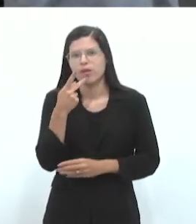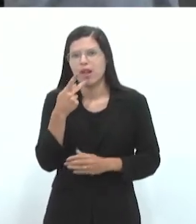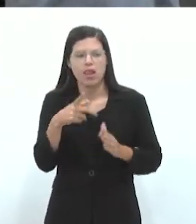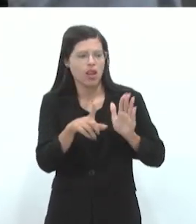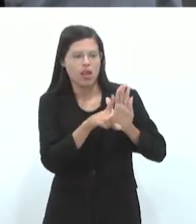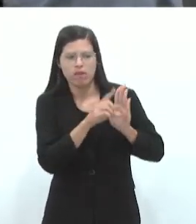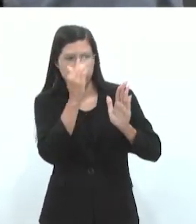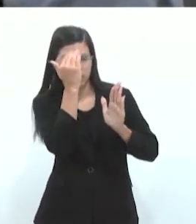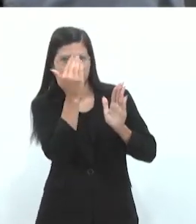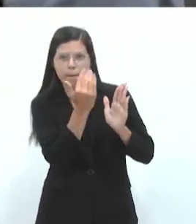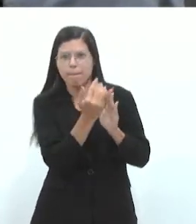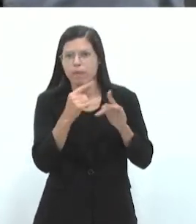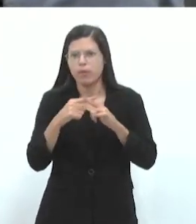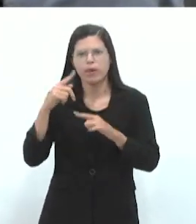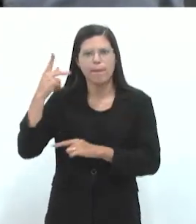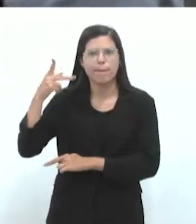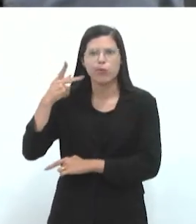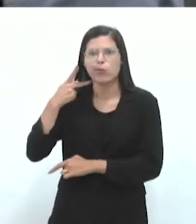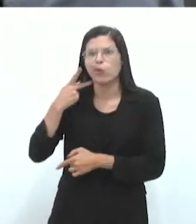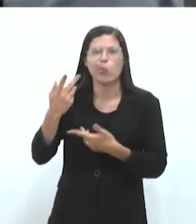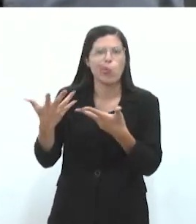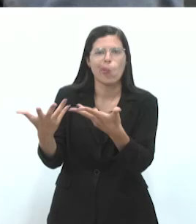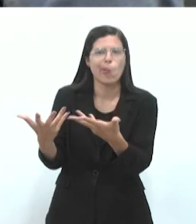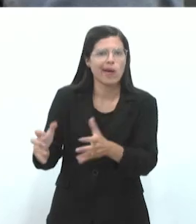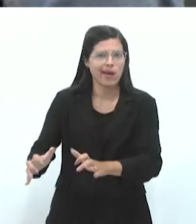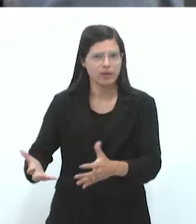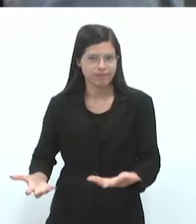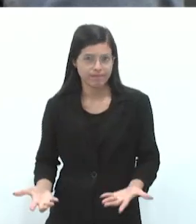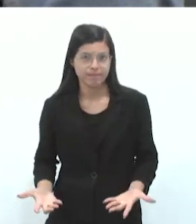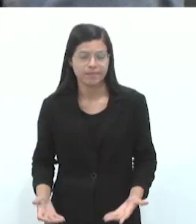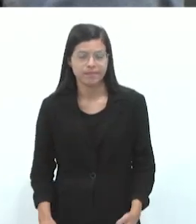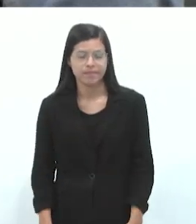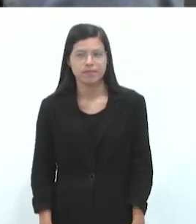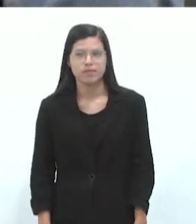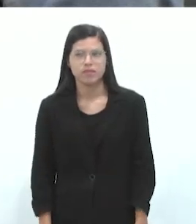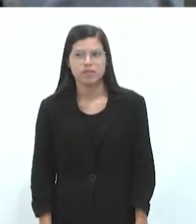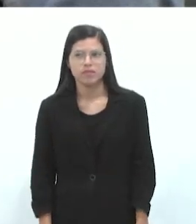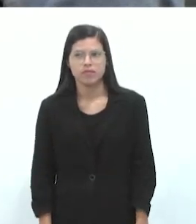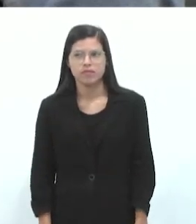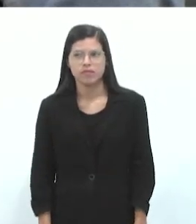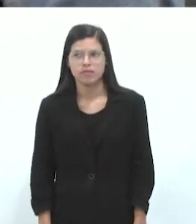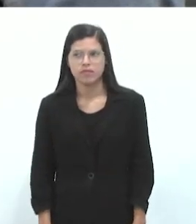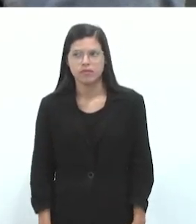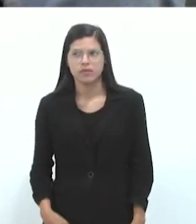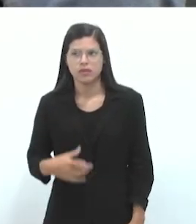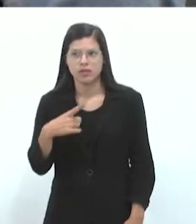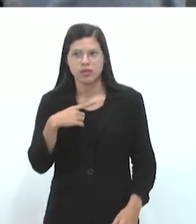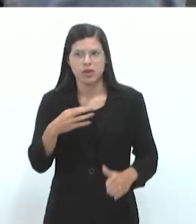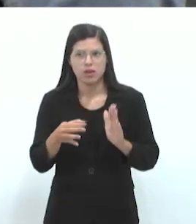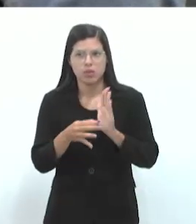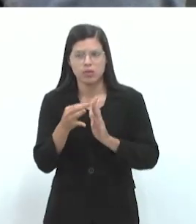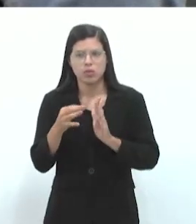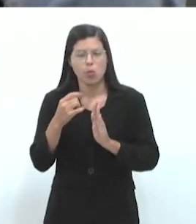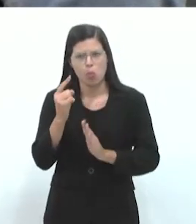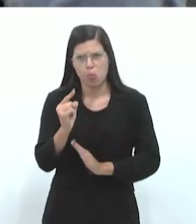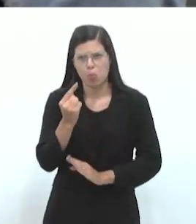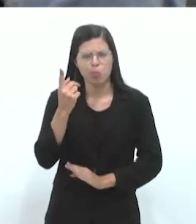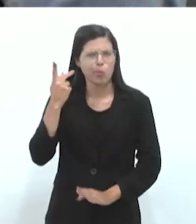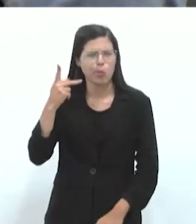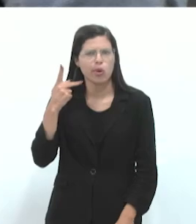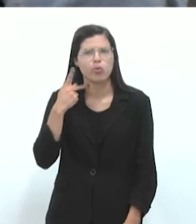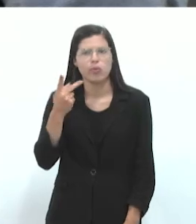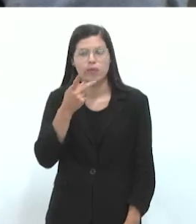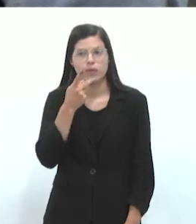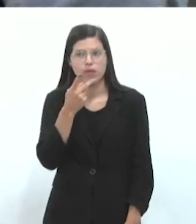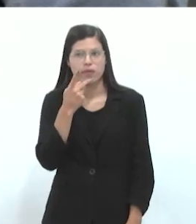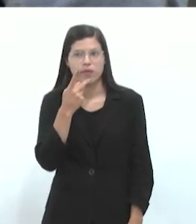a Procuradoria não quer. aceita, não quer. Né? Tem até no próprio parecer, um dos procuradores diz